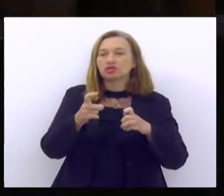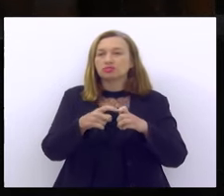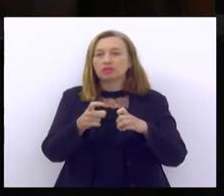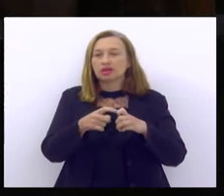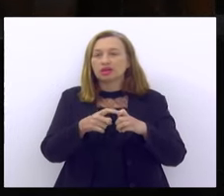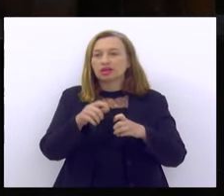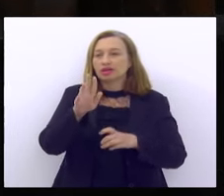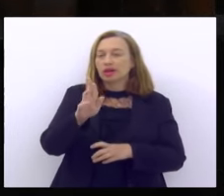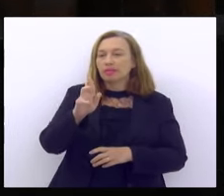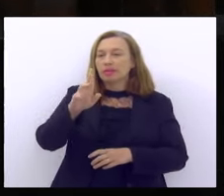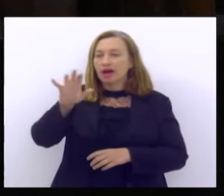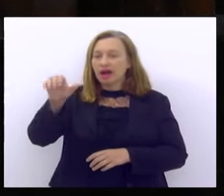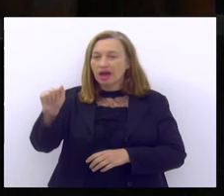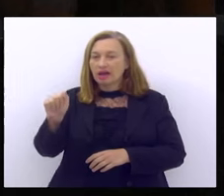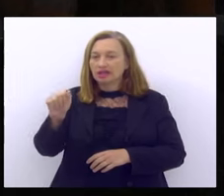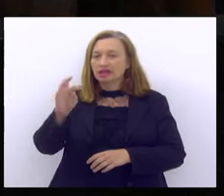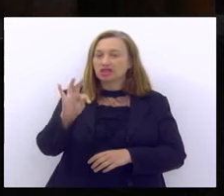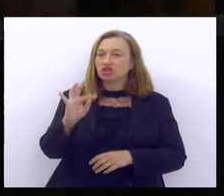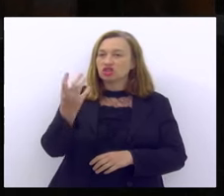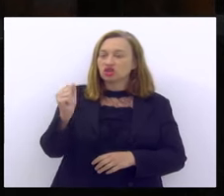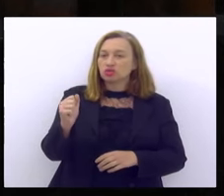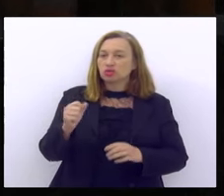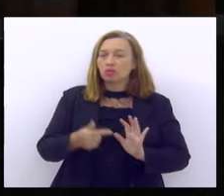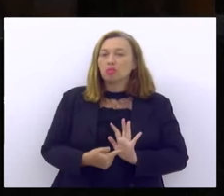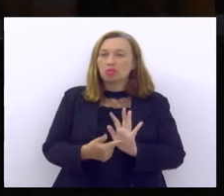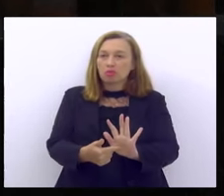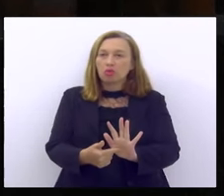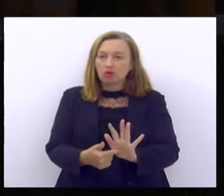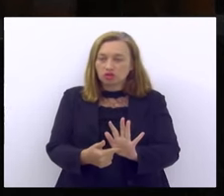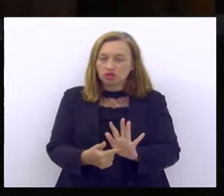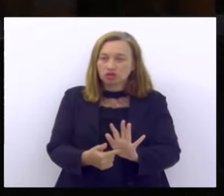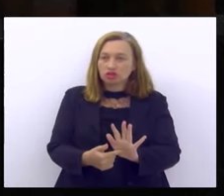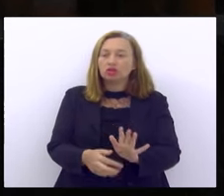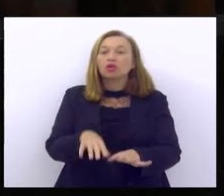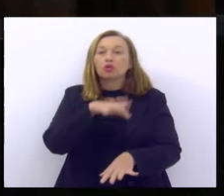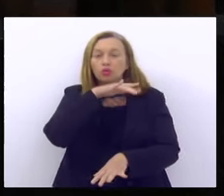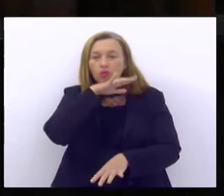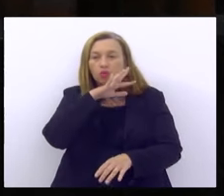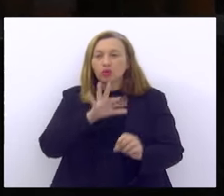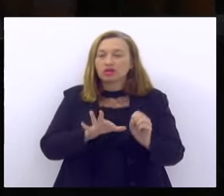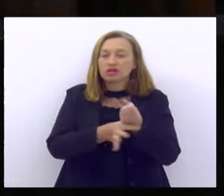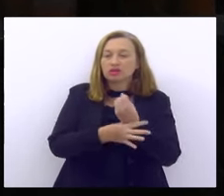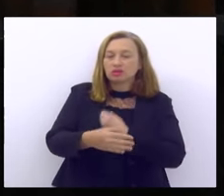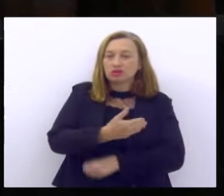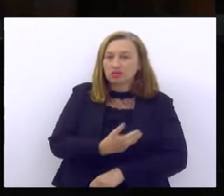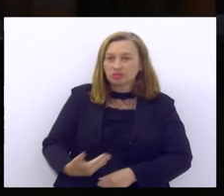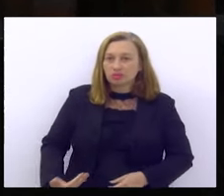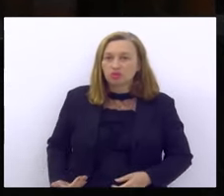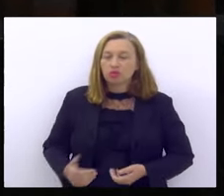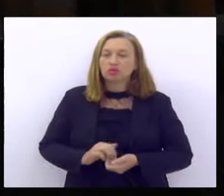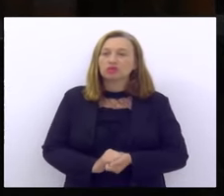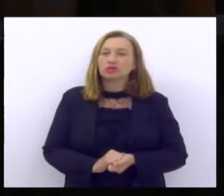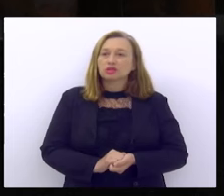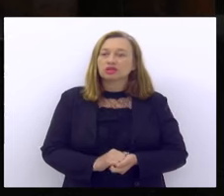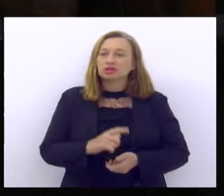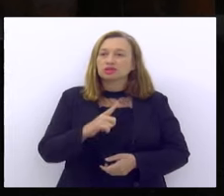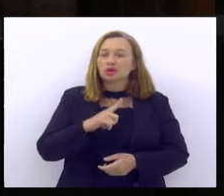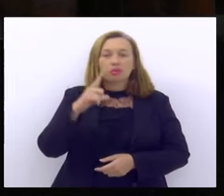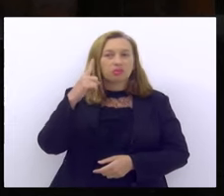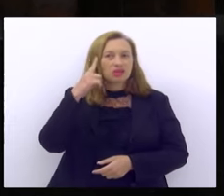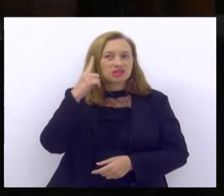da Tijuca demonstra a falência de um projeto de segurança pública que, ao invés de ter uma lógica